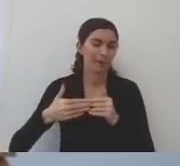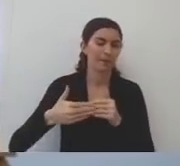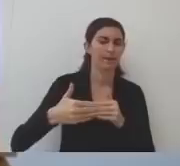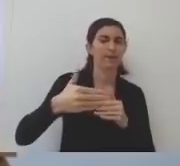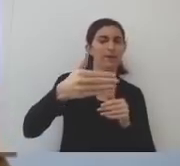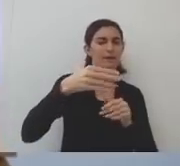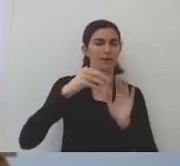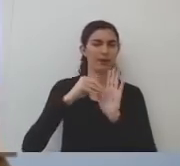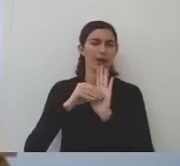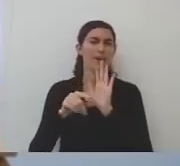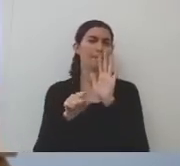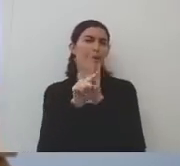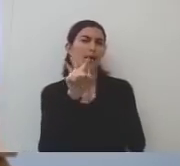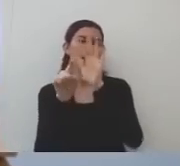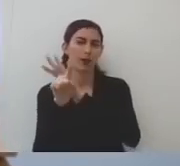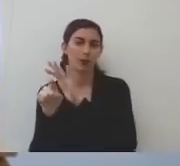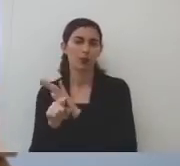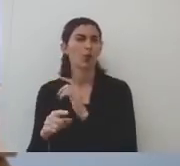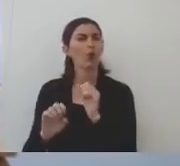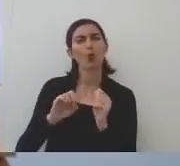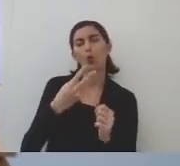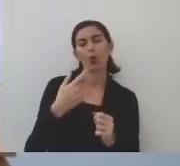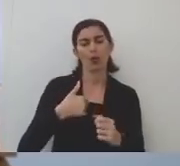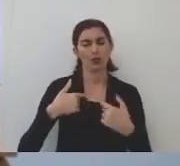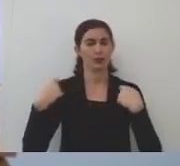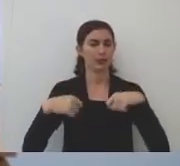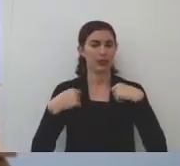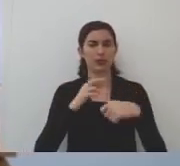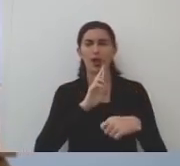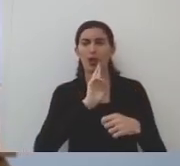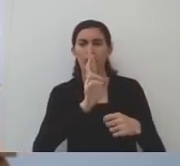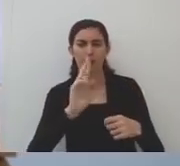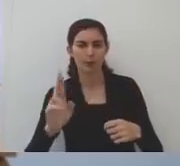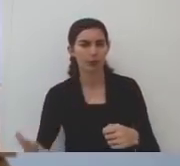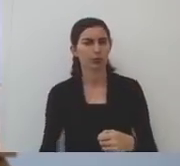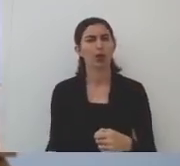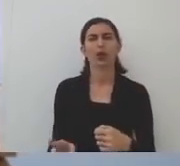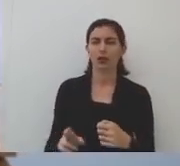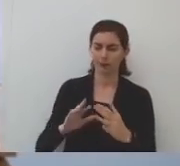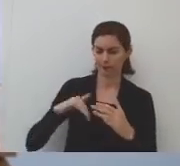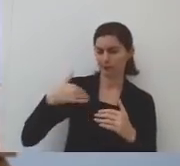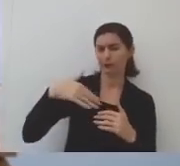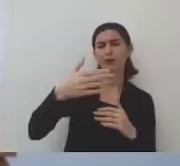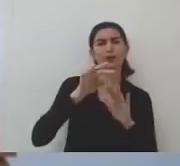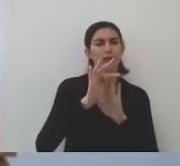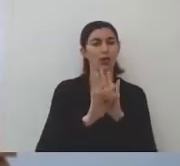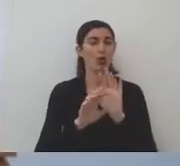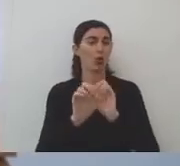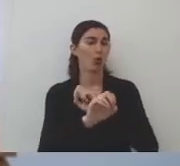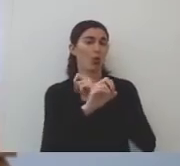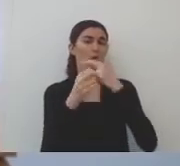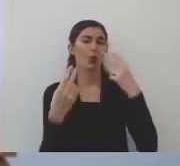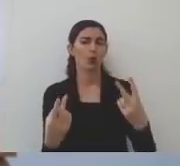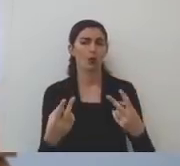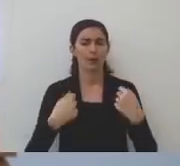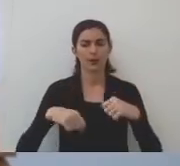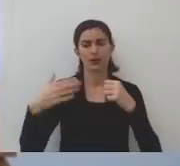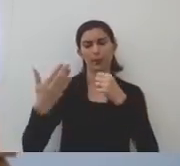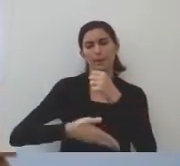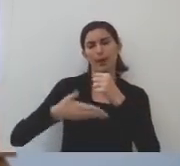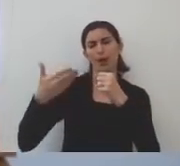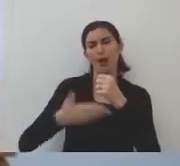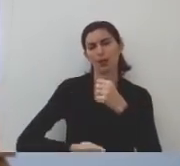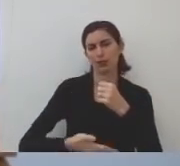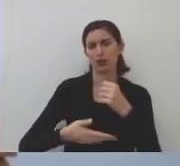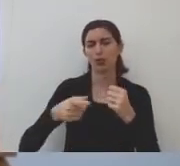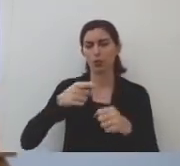a gente levanta um questionamento, ou a gente precisa respondê-lo, né, ao longo do texto, ou a gente precisa dar base e condições